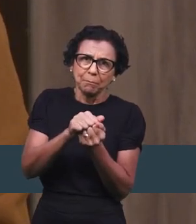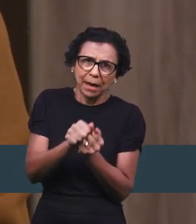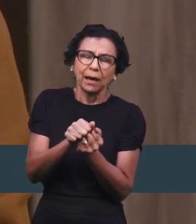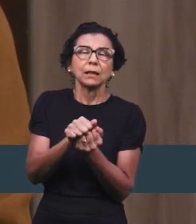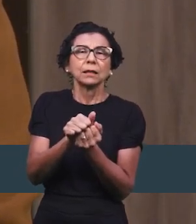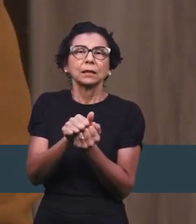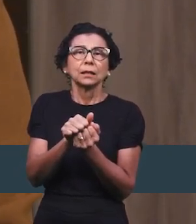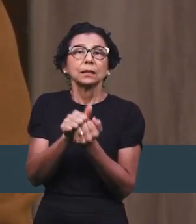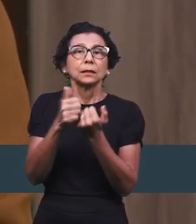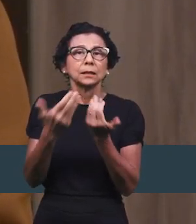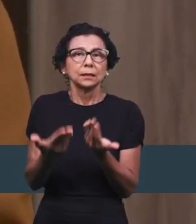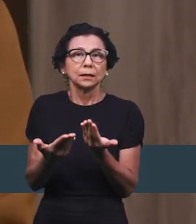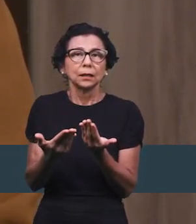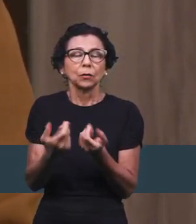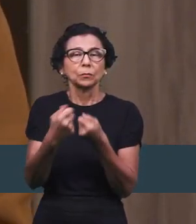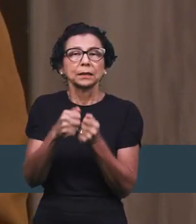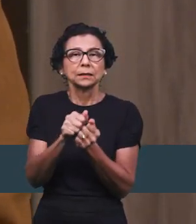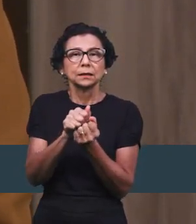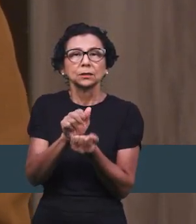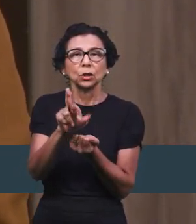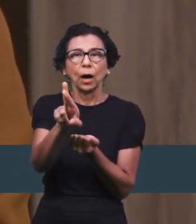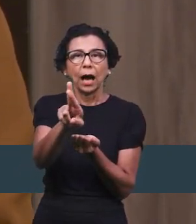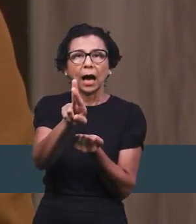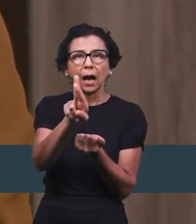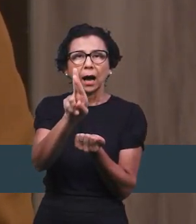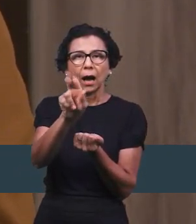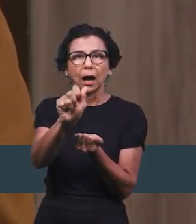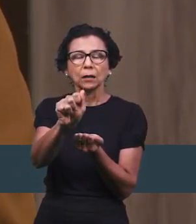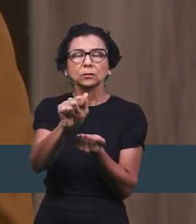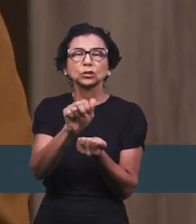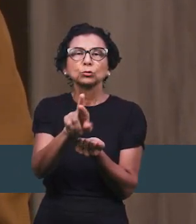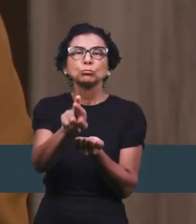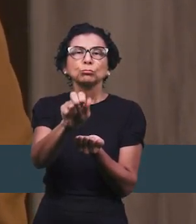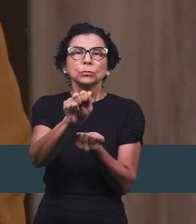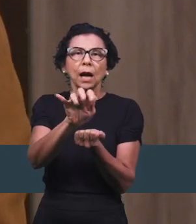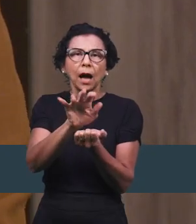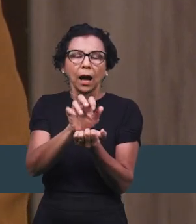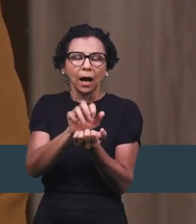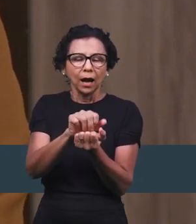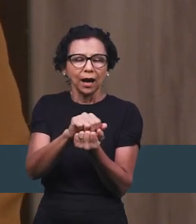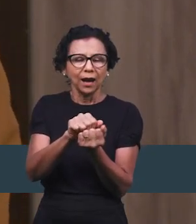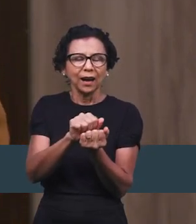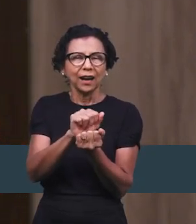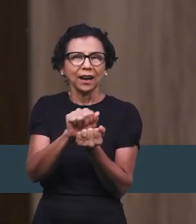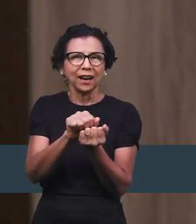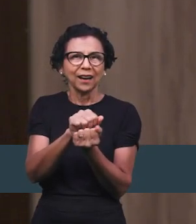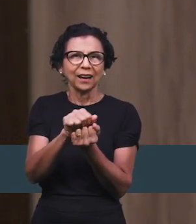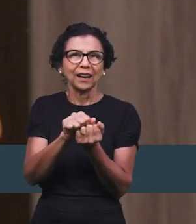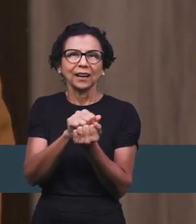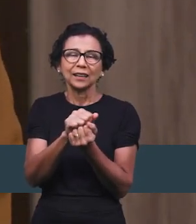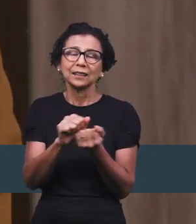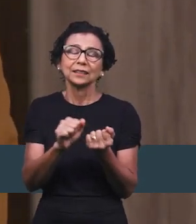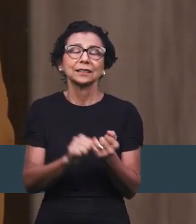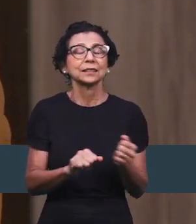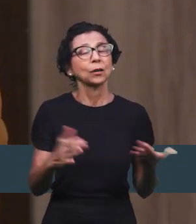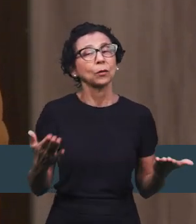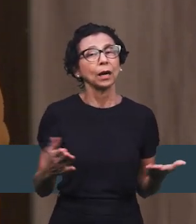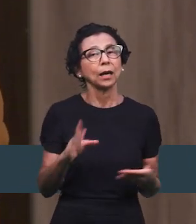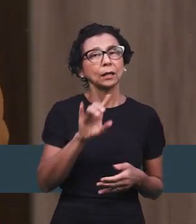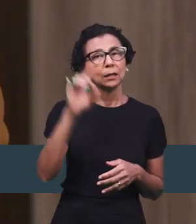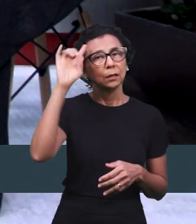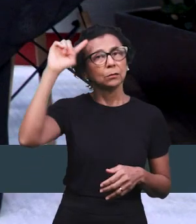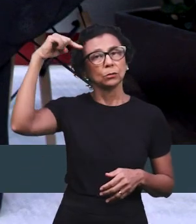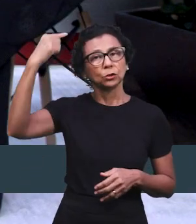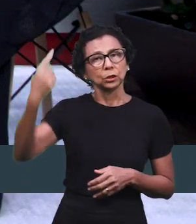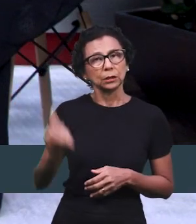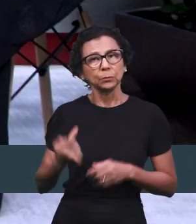essa cicatrização. Exatamente. E ali no dia seguinte, a sua gengiva vai estar cicatrizada e saudável para receber essa prótese novamente.